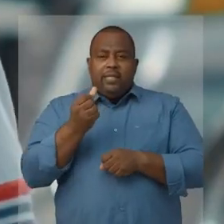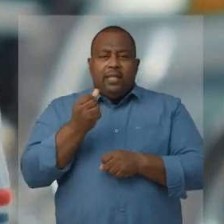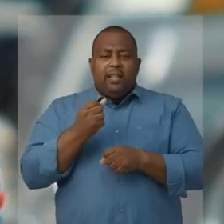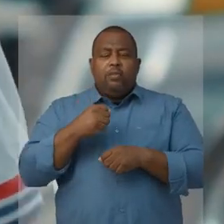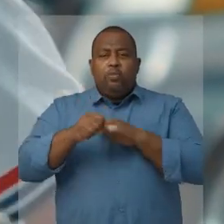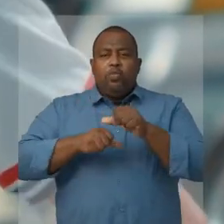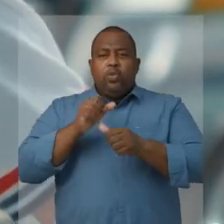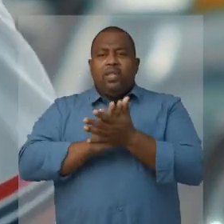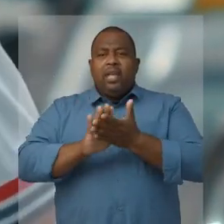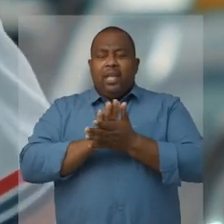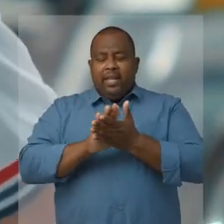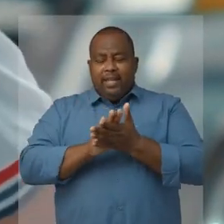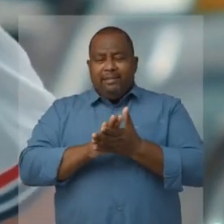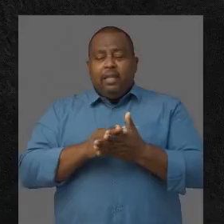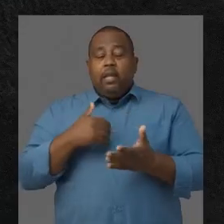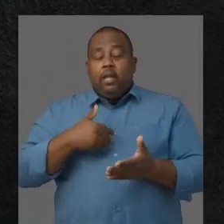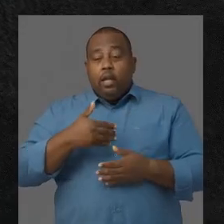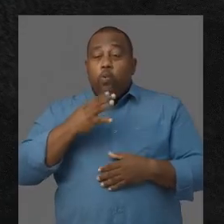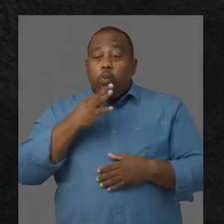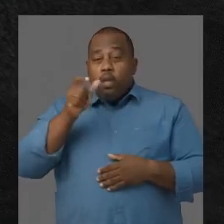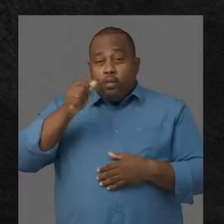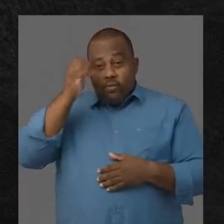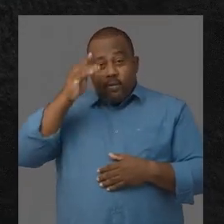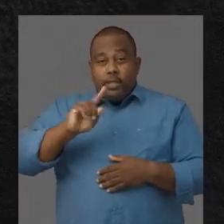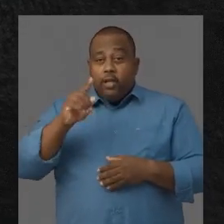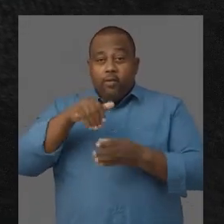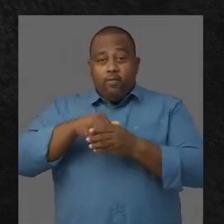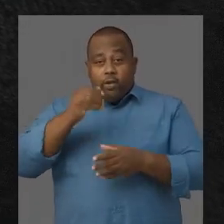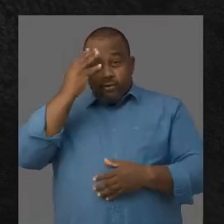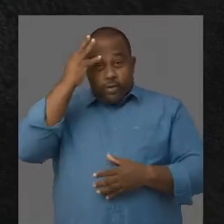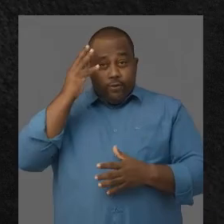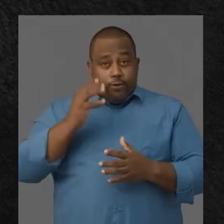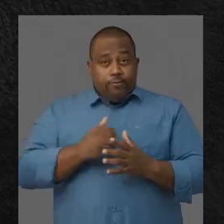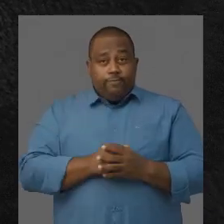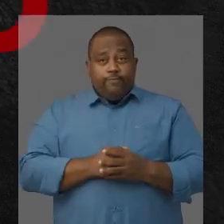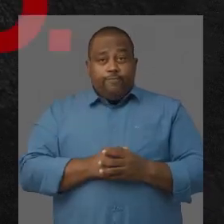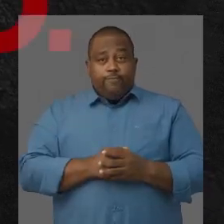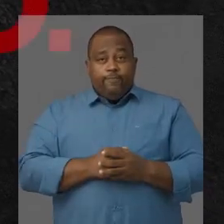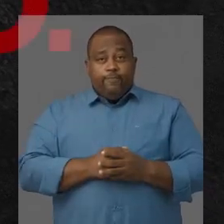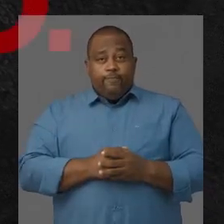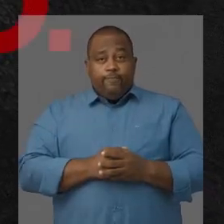16 anos, não melhorou. O que vai mudar em mais 4 anos? É, quem conhece Jerônimo, não vota em Jerônimo.